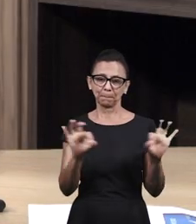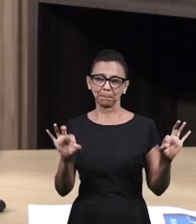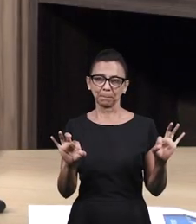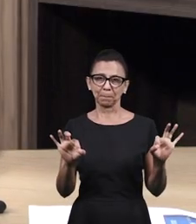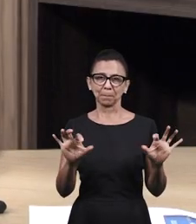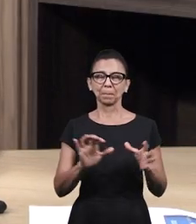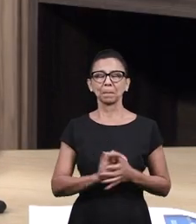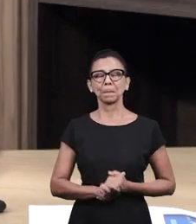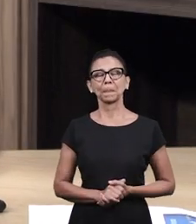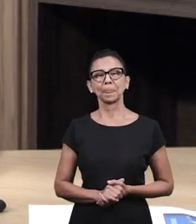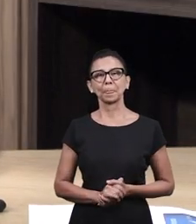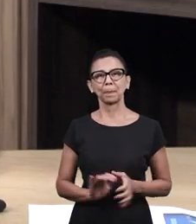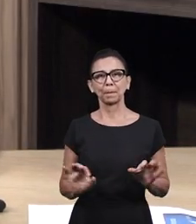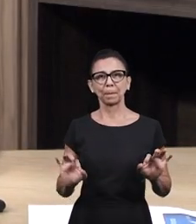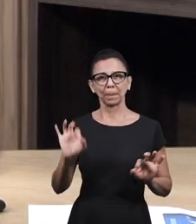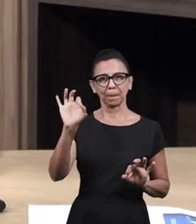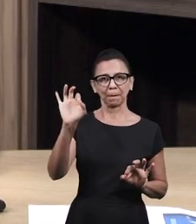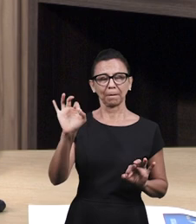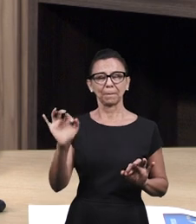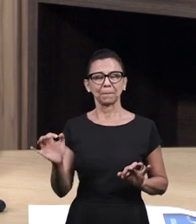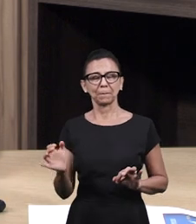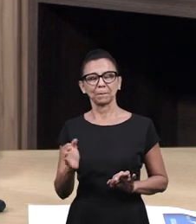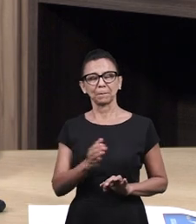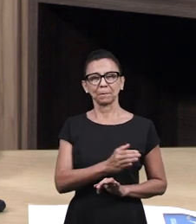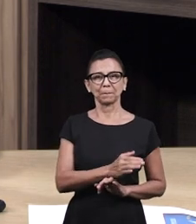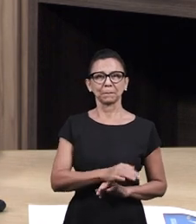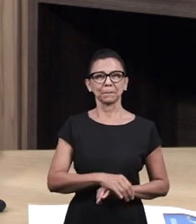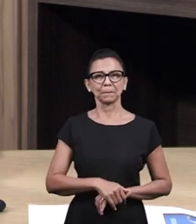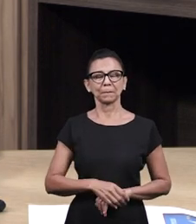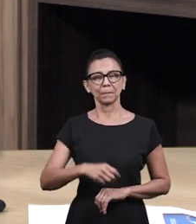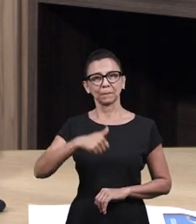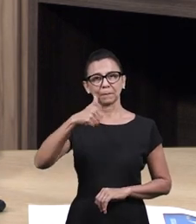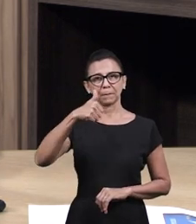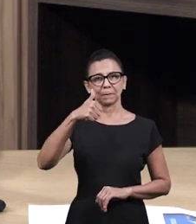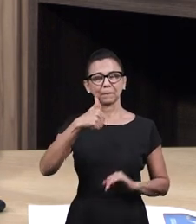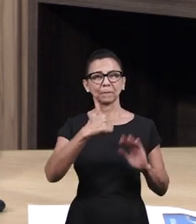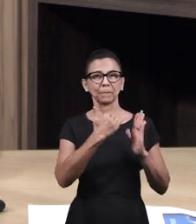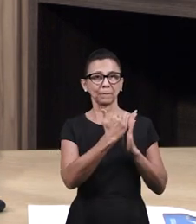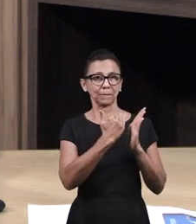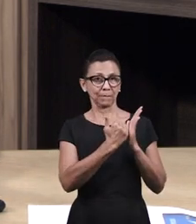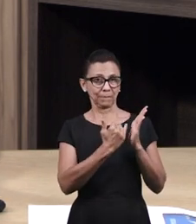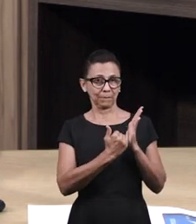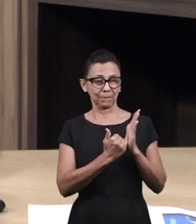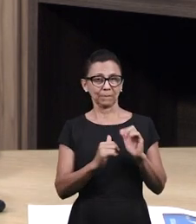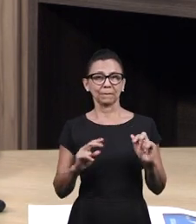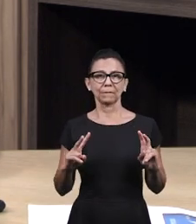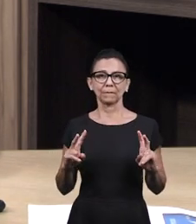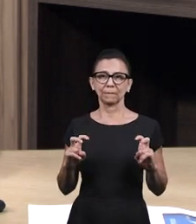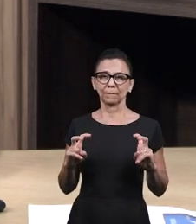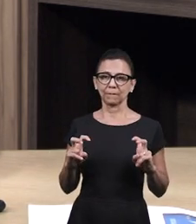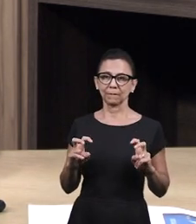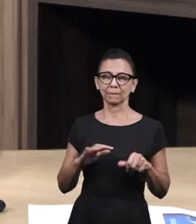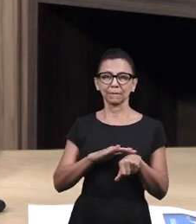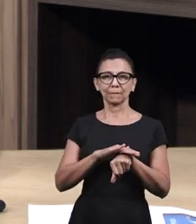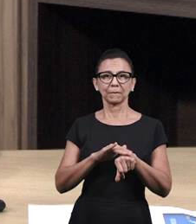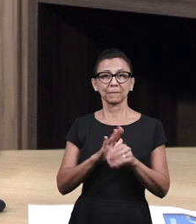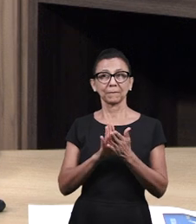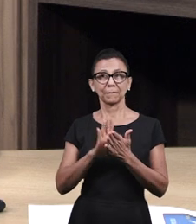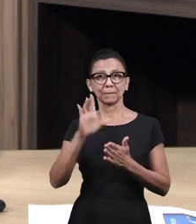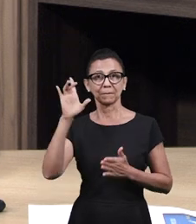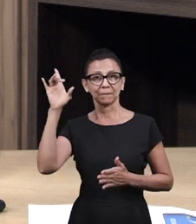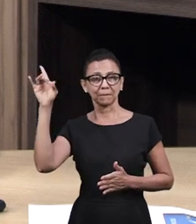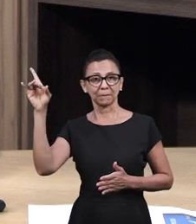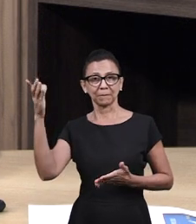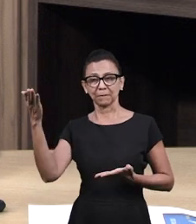você. Nesse nosso primeiro programa, nessa primeira edição desse tema do programa